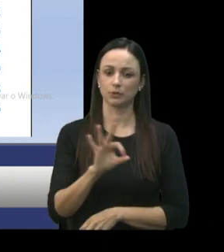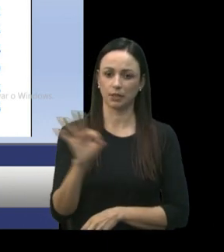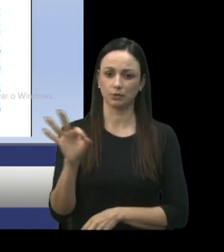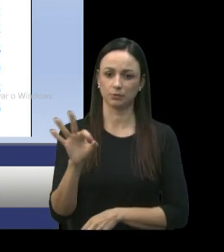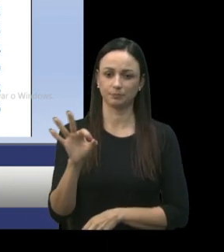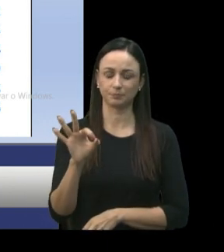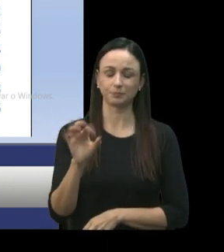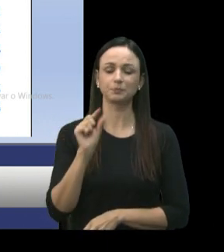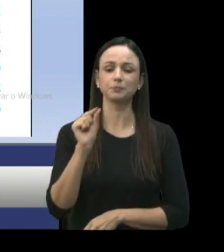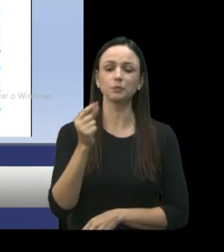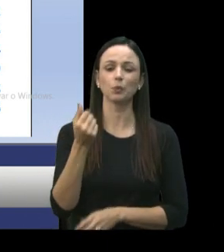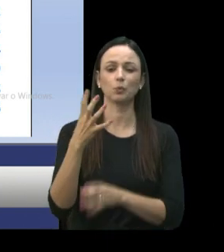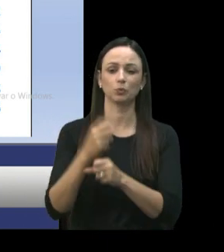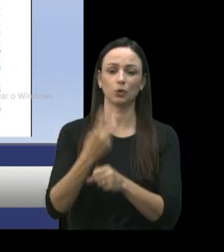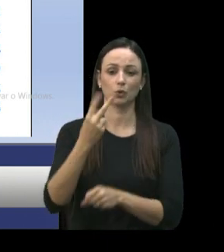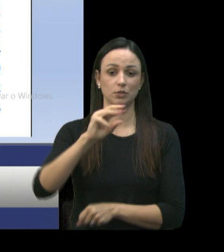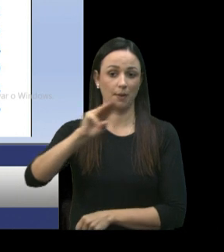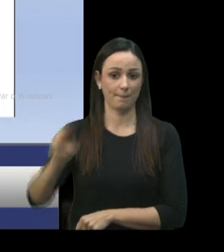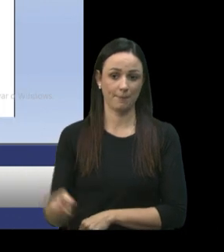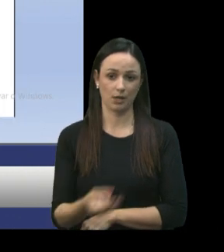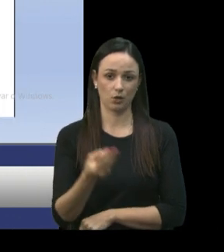0,4%, que corresponde a